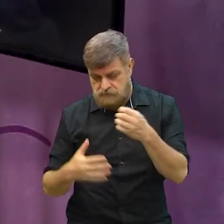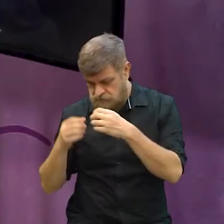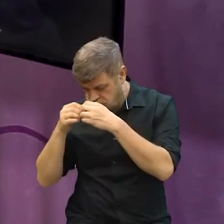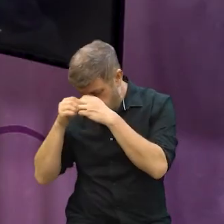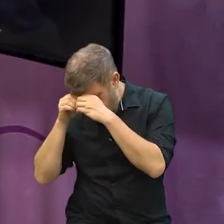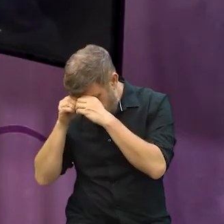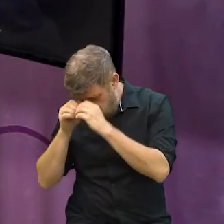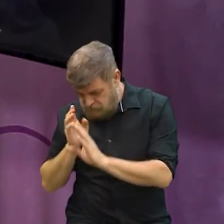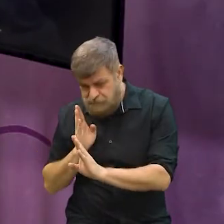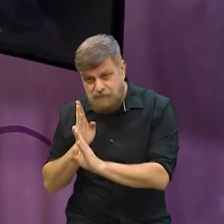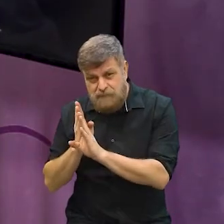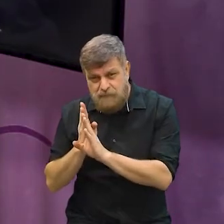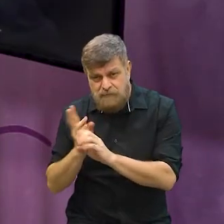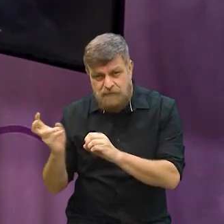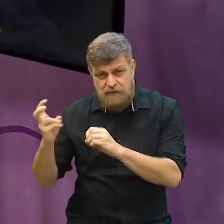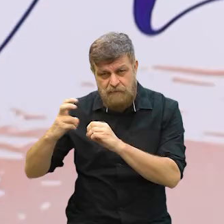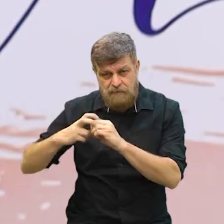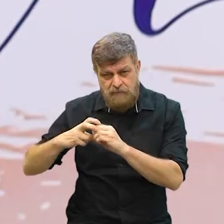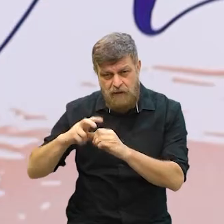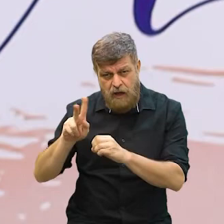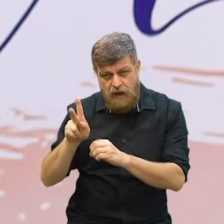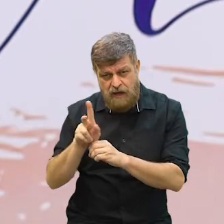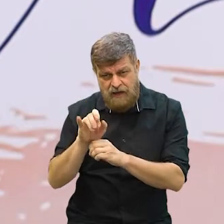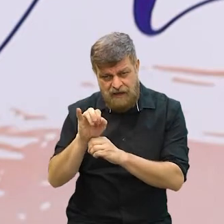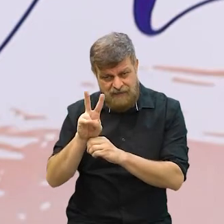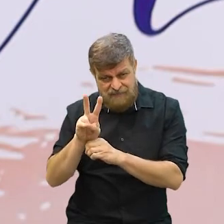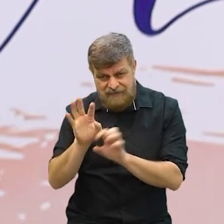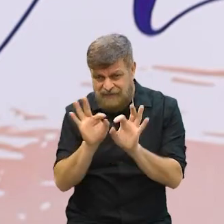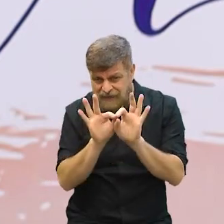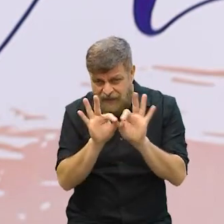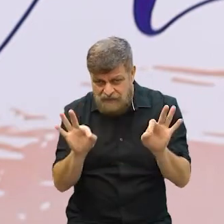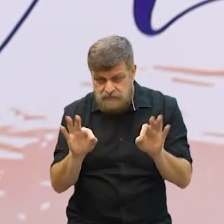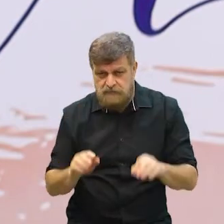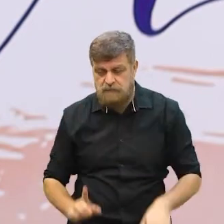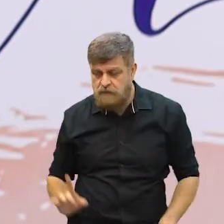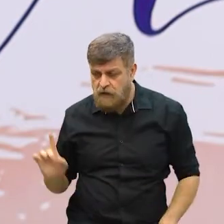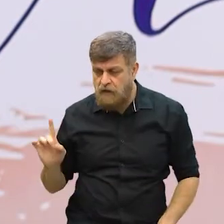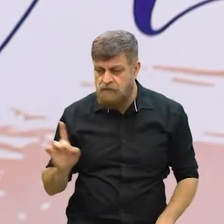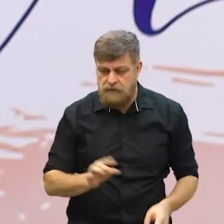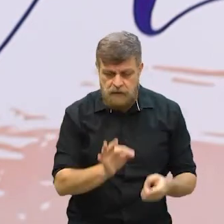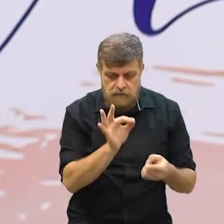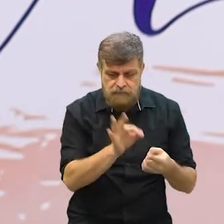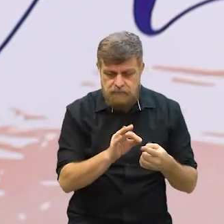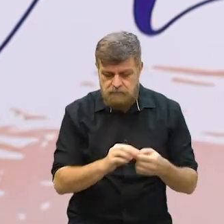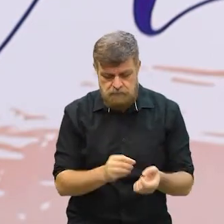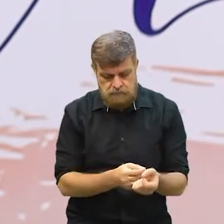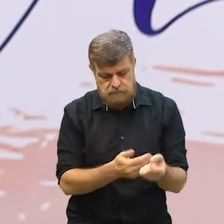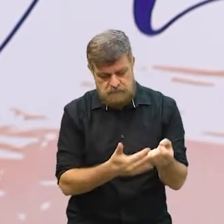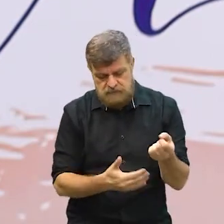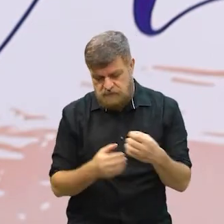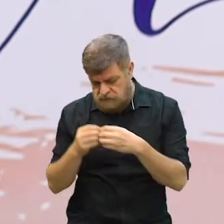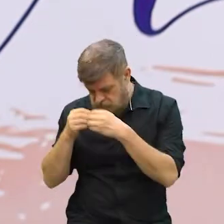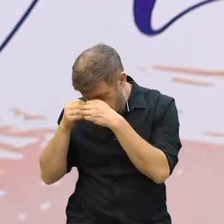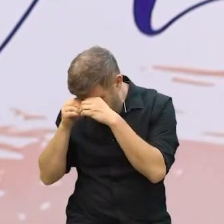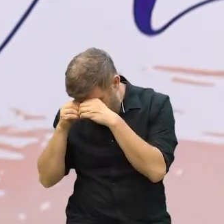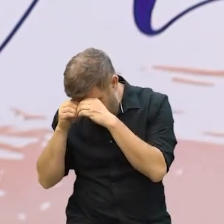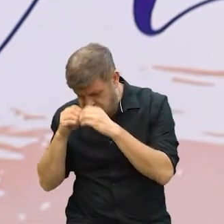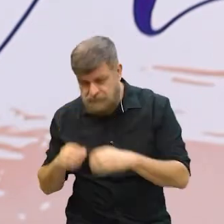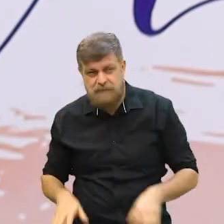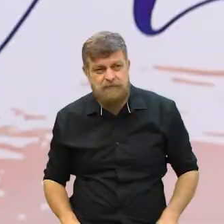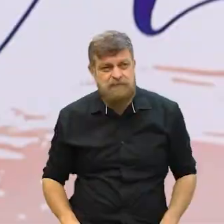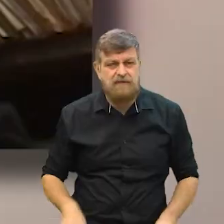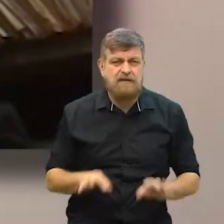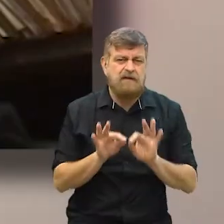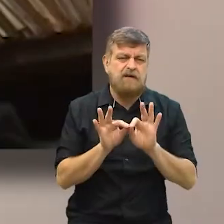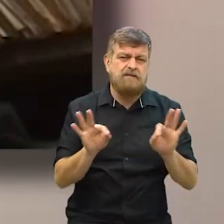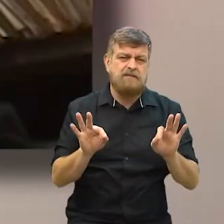é o suficiente para detectar o HIV? É simples, então, é só chegar no laboratório e pedir para fazer esse tipo de